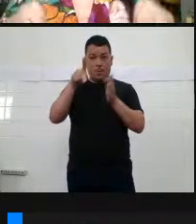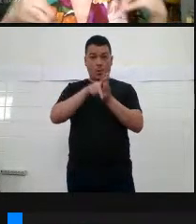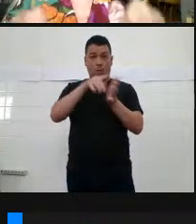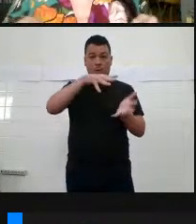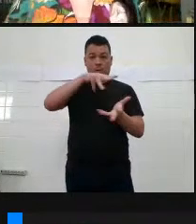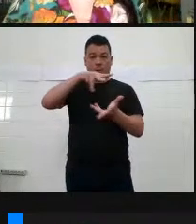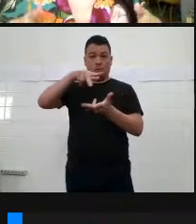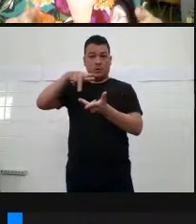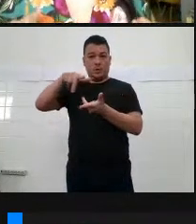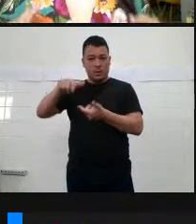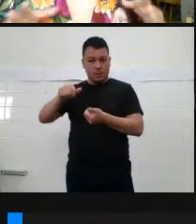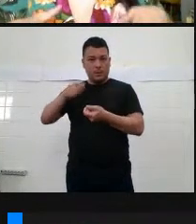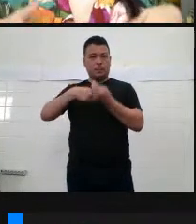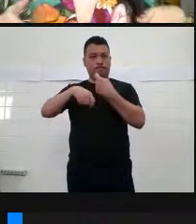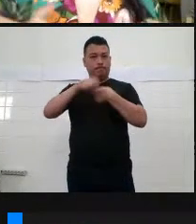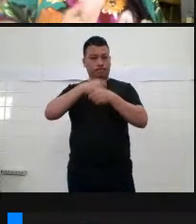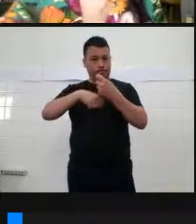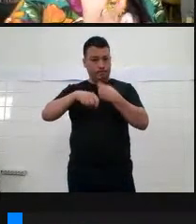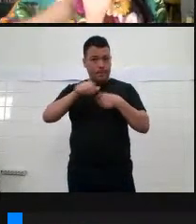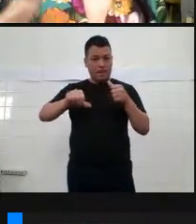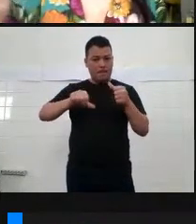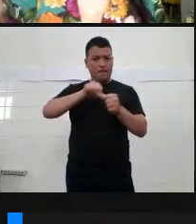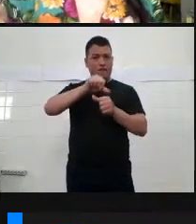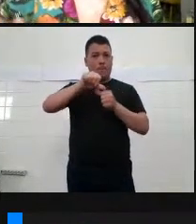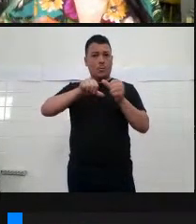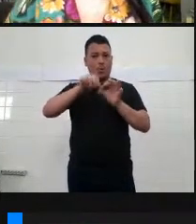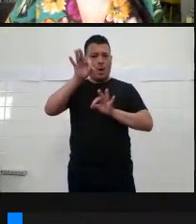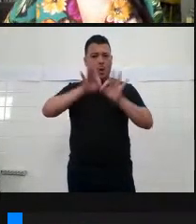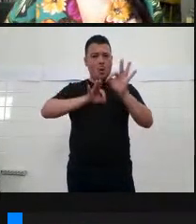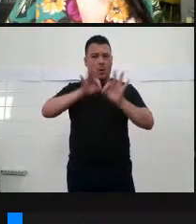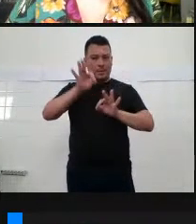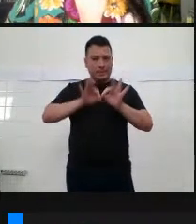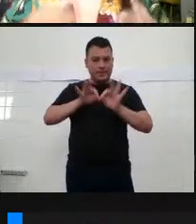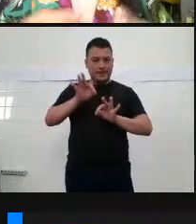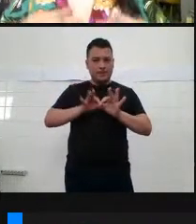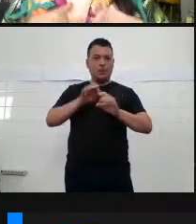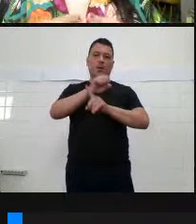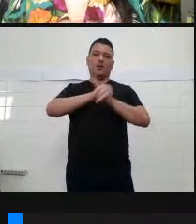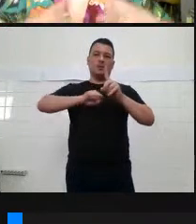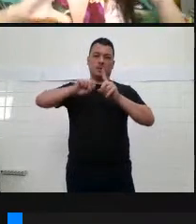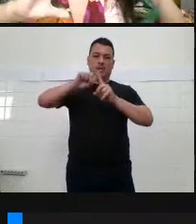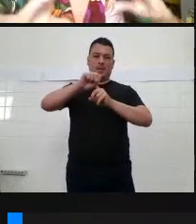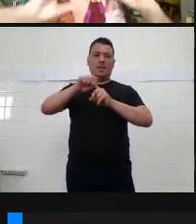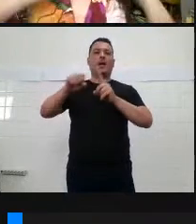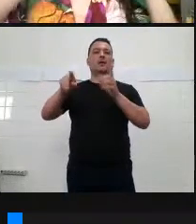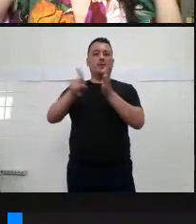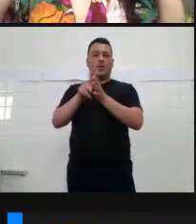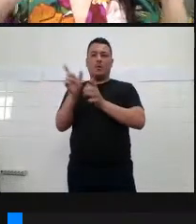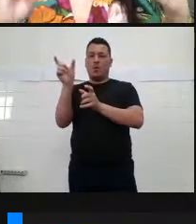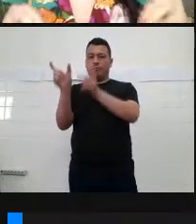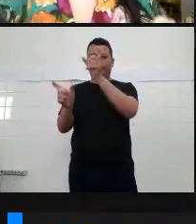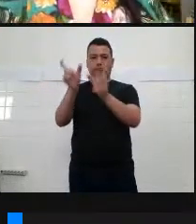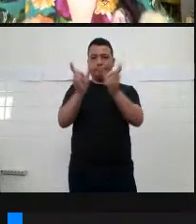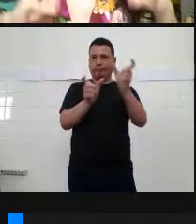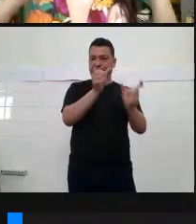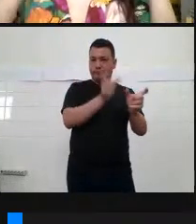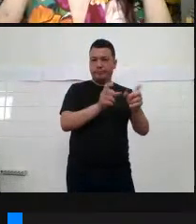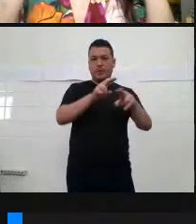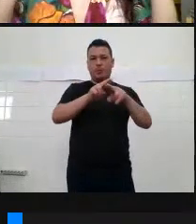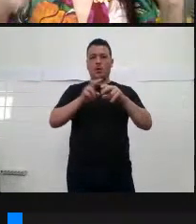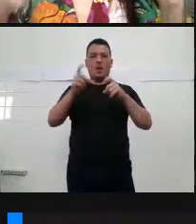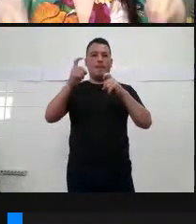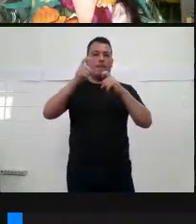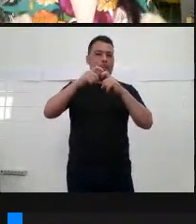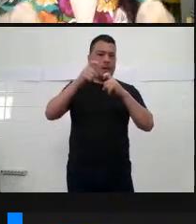vai contribuir para reorganizar essa dimensão. E aí sim, toda a medicina,